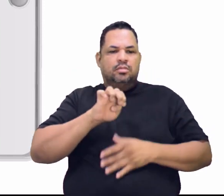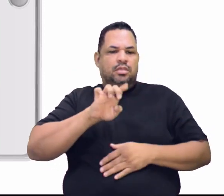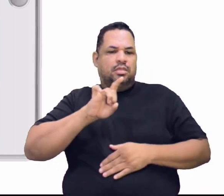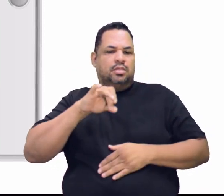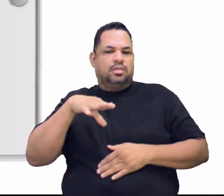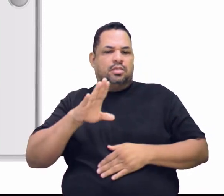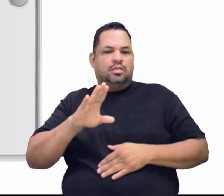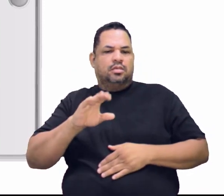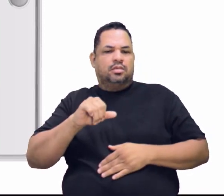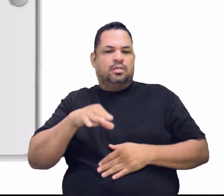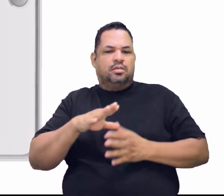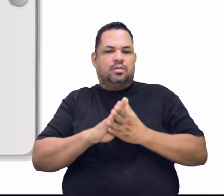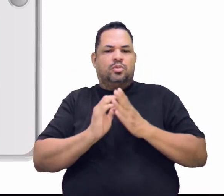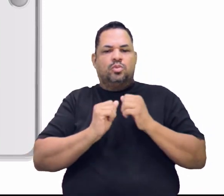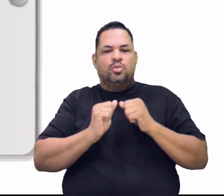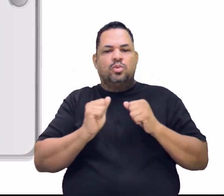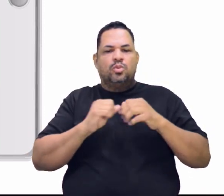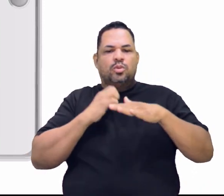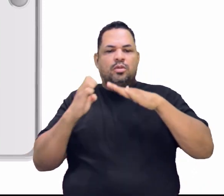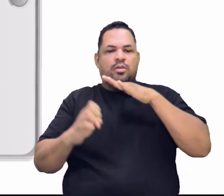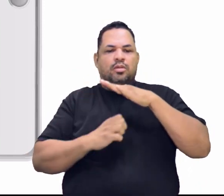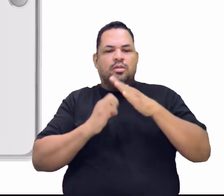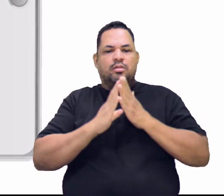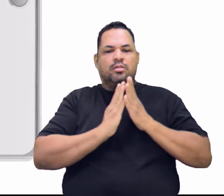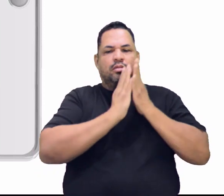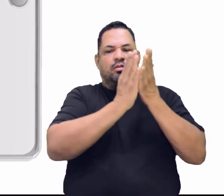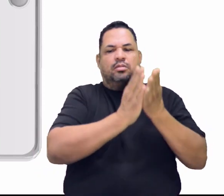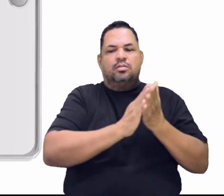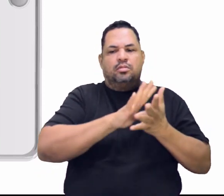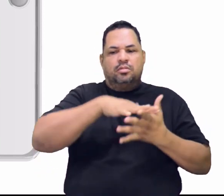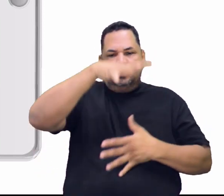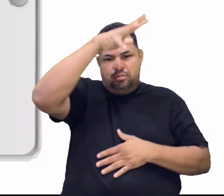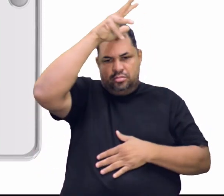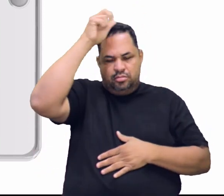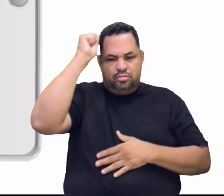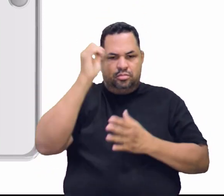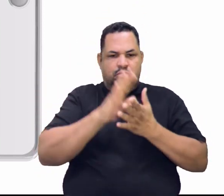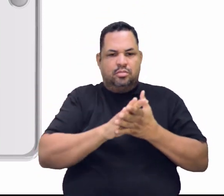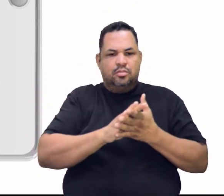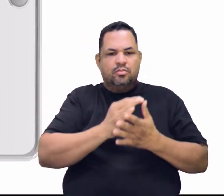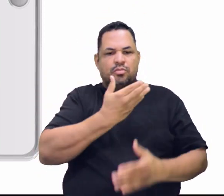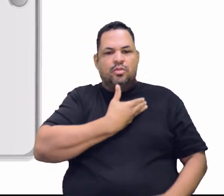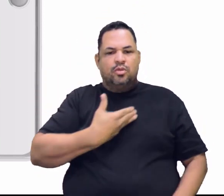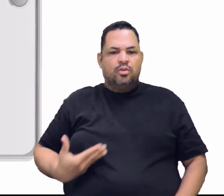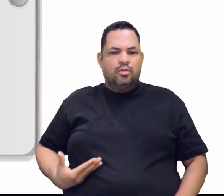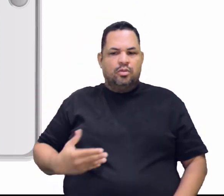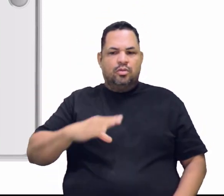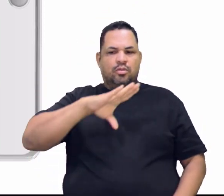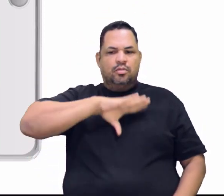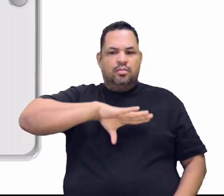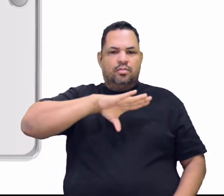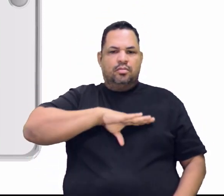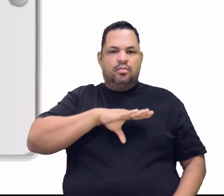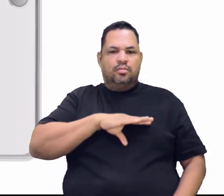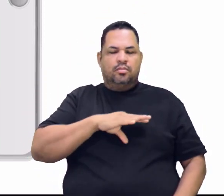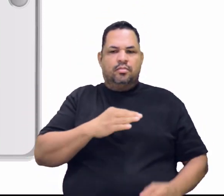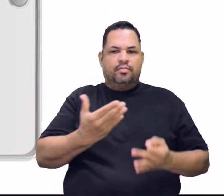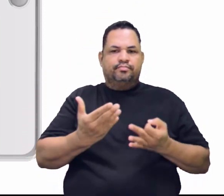Melgaço, a Companhia de Navegação do Comércio do Amazonas. O governo português vai